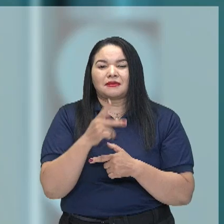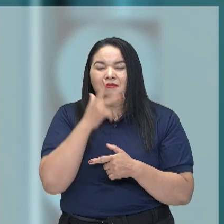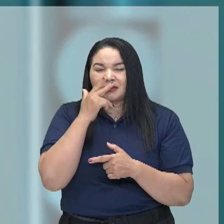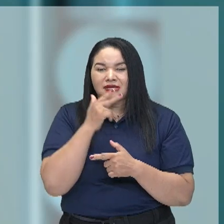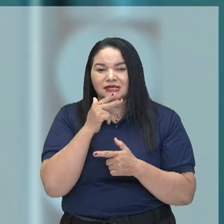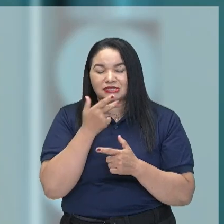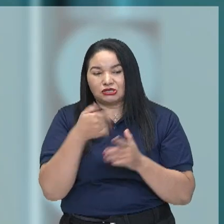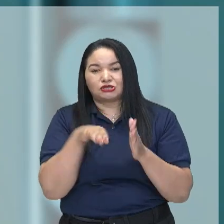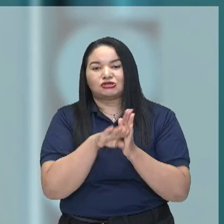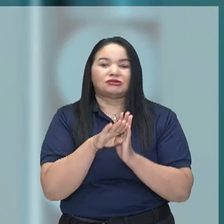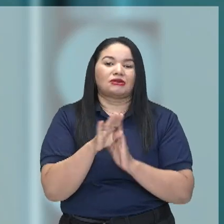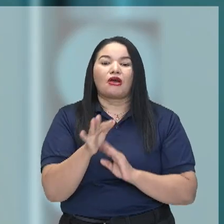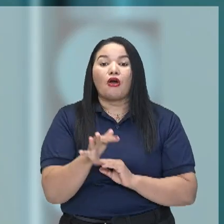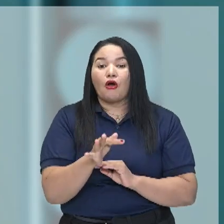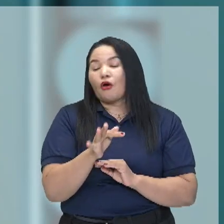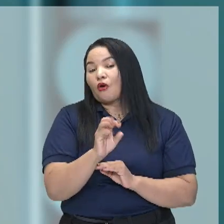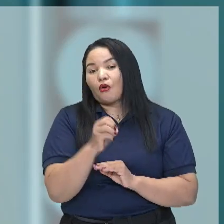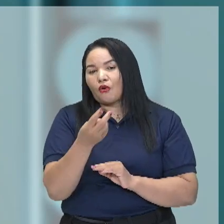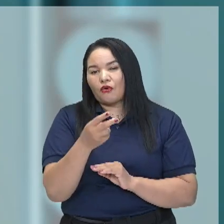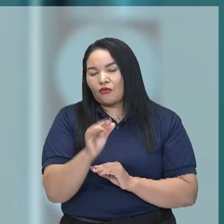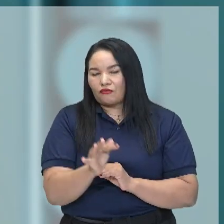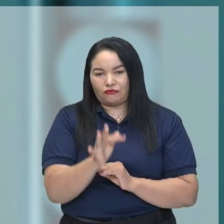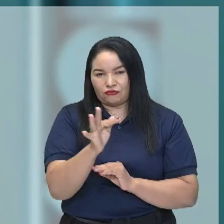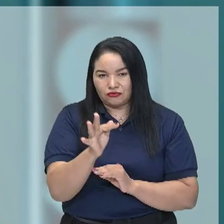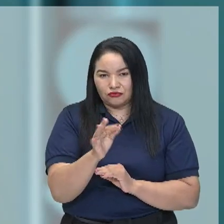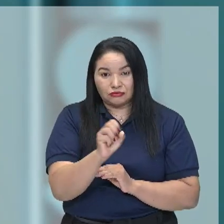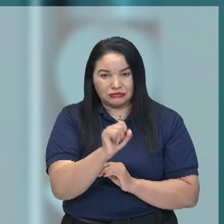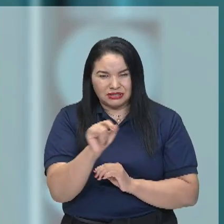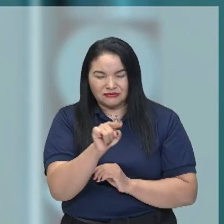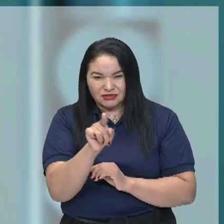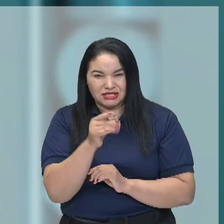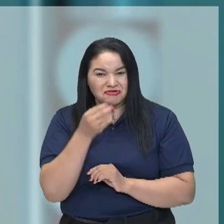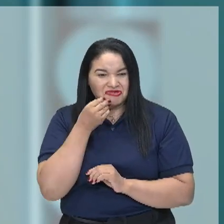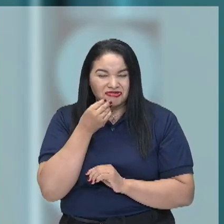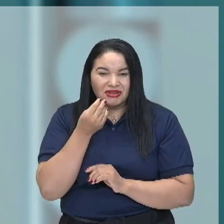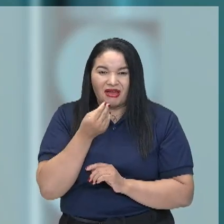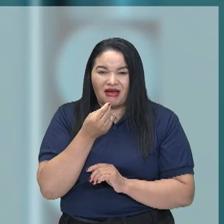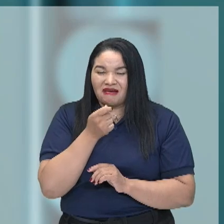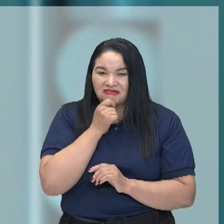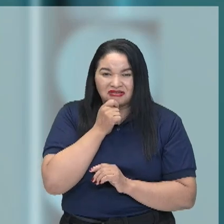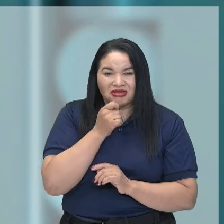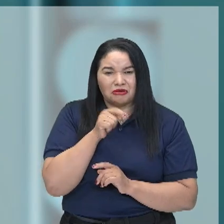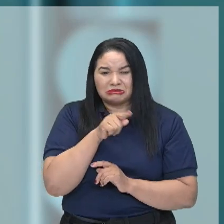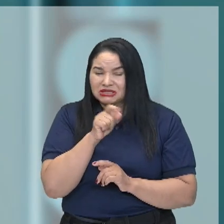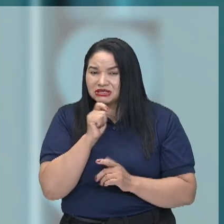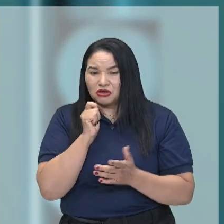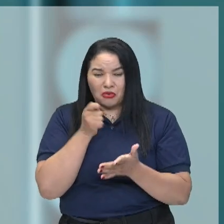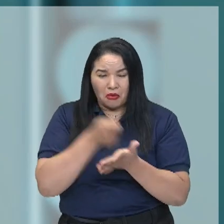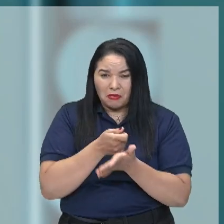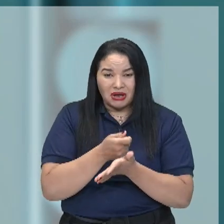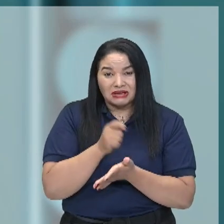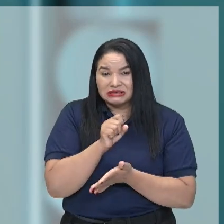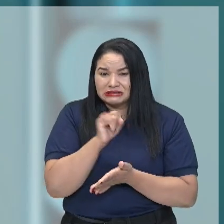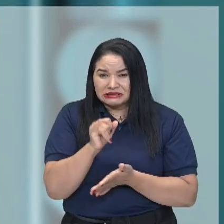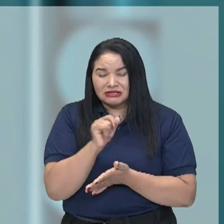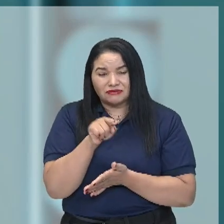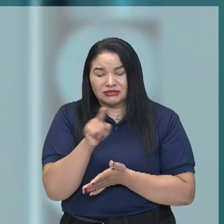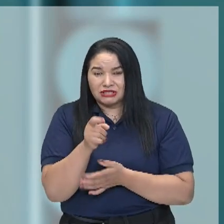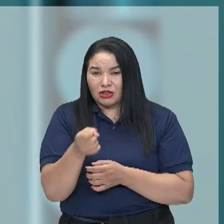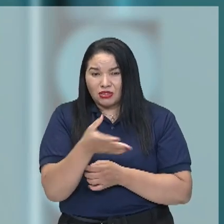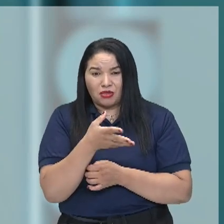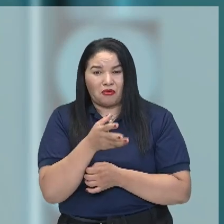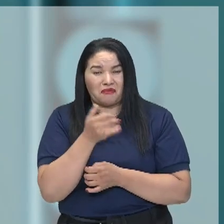ao futuro. Se você não experimenta, se você não prova, se você não consome, se você não tem o celular do